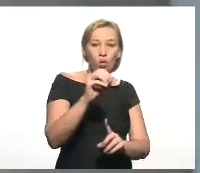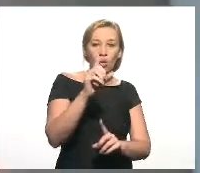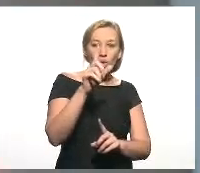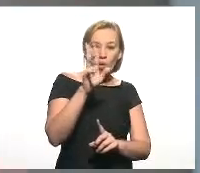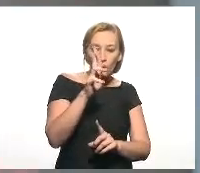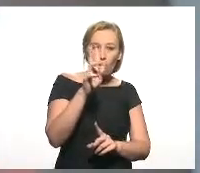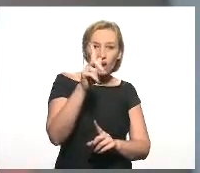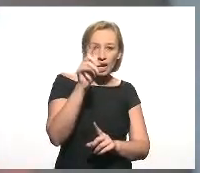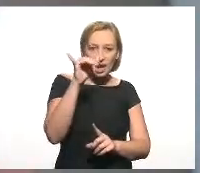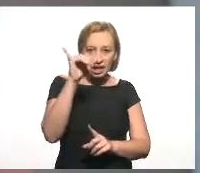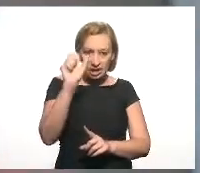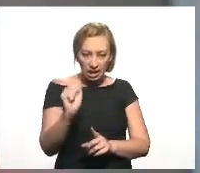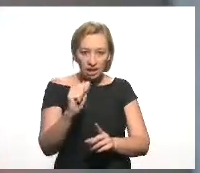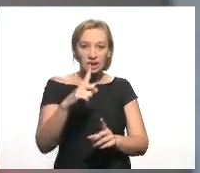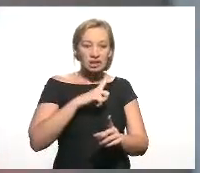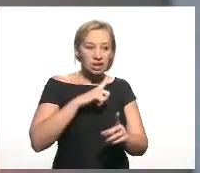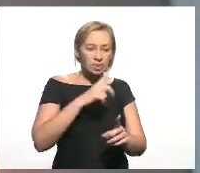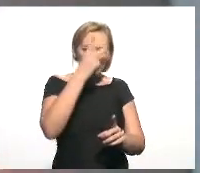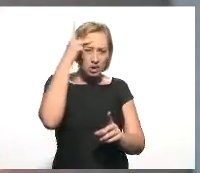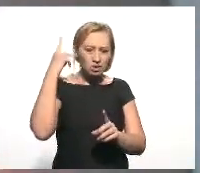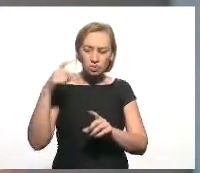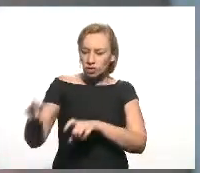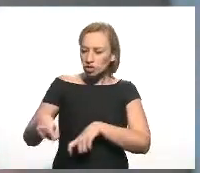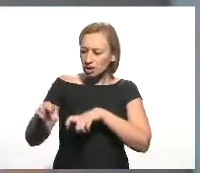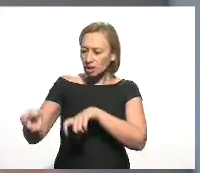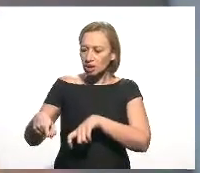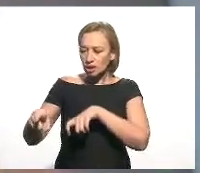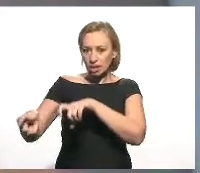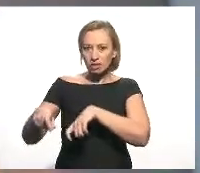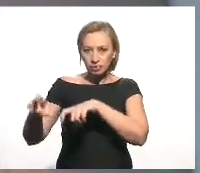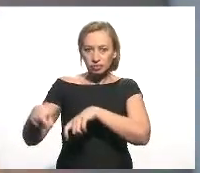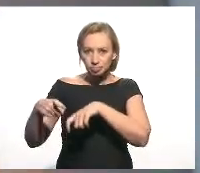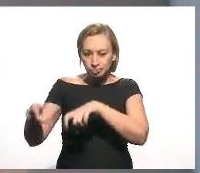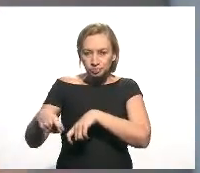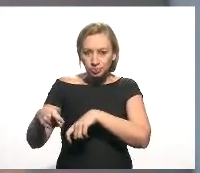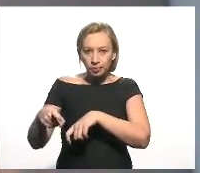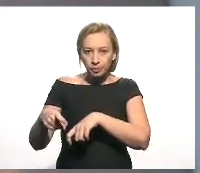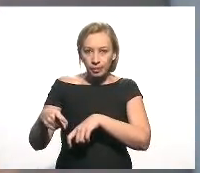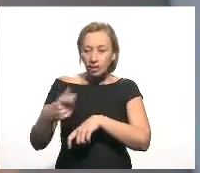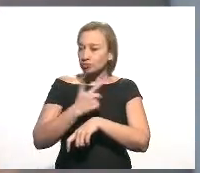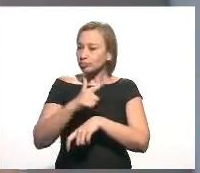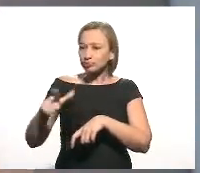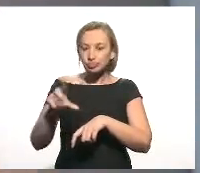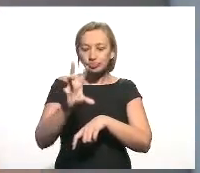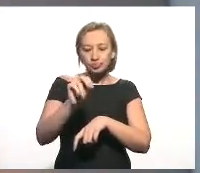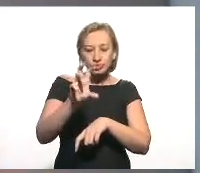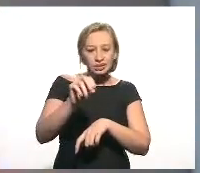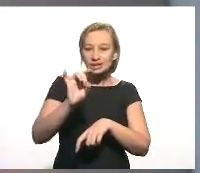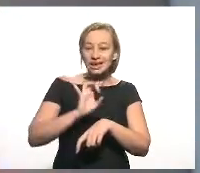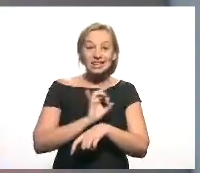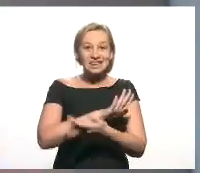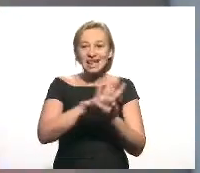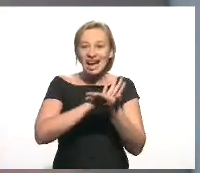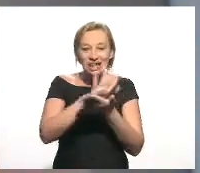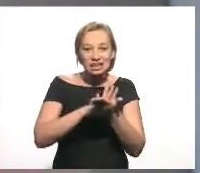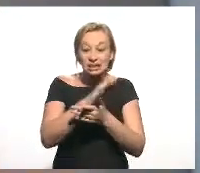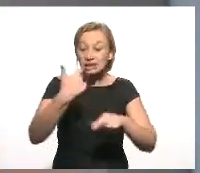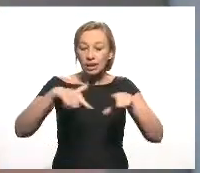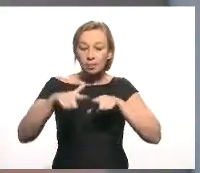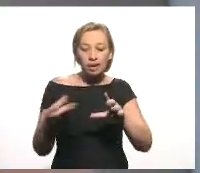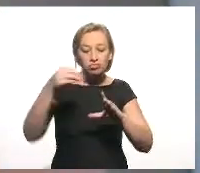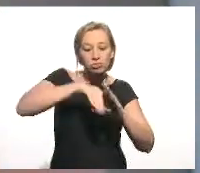de ter agricultores que produzem sem agrotóxico e que trabalham diretamente na feira. Hoje, esse circuito